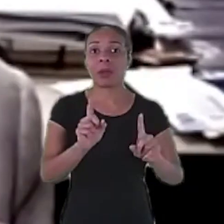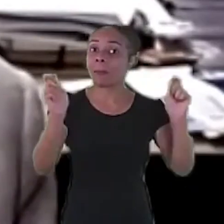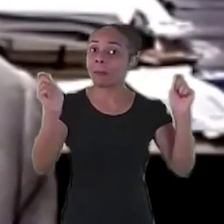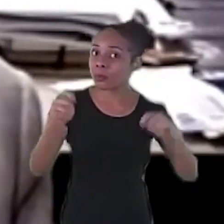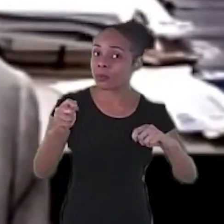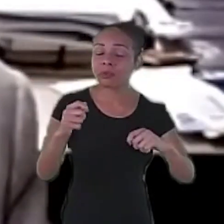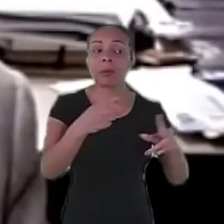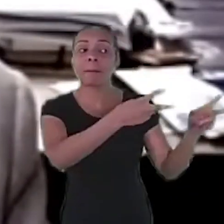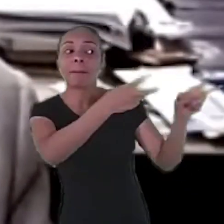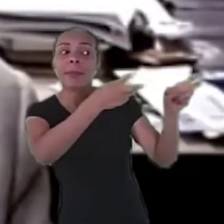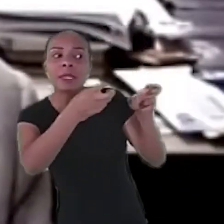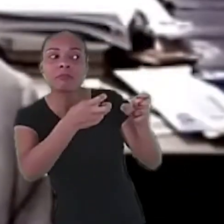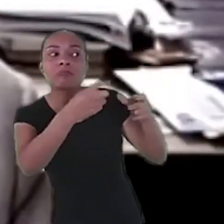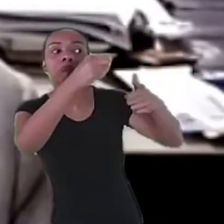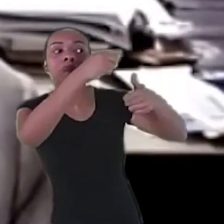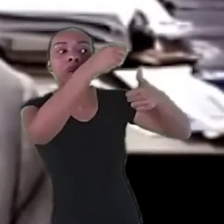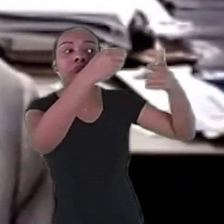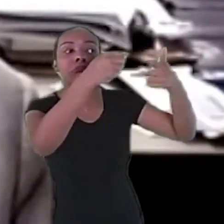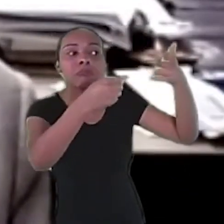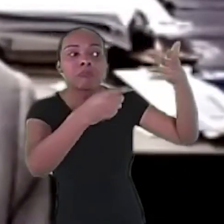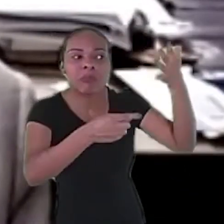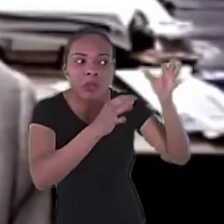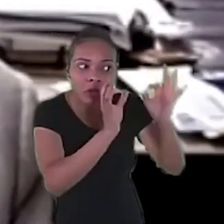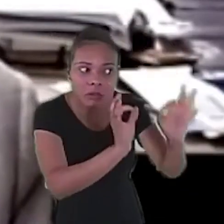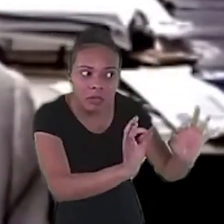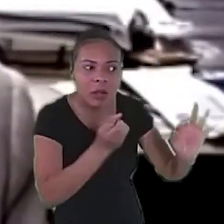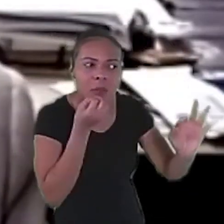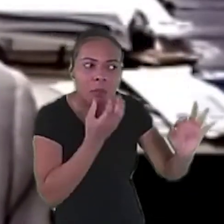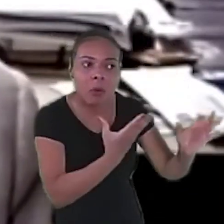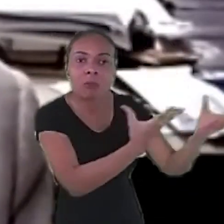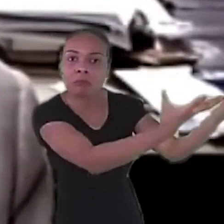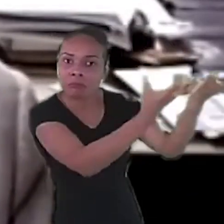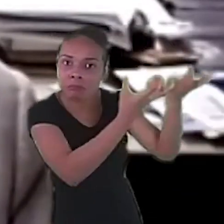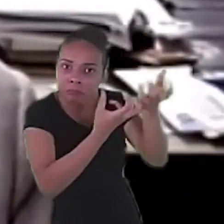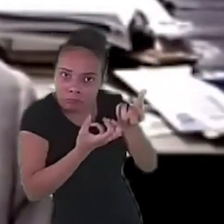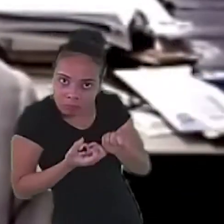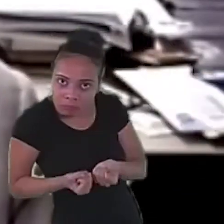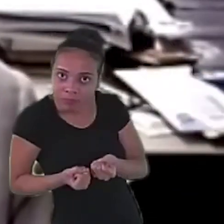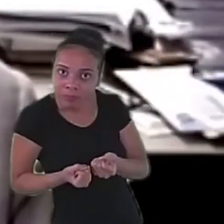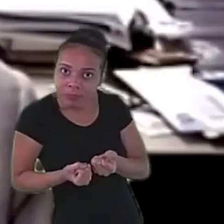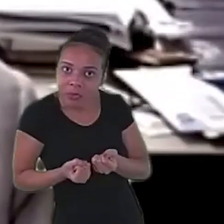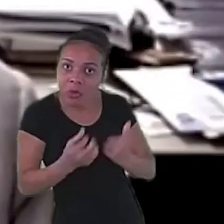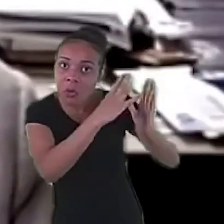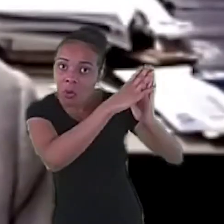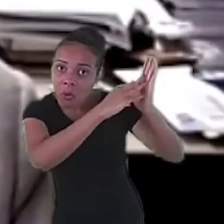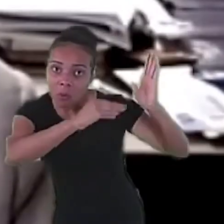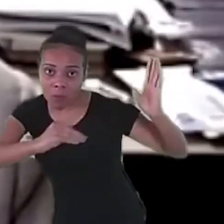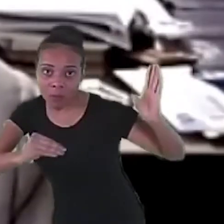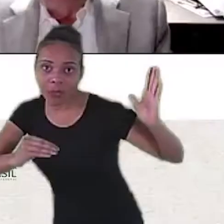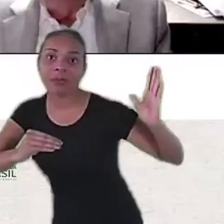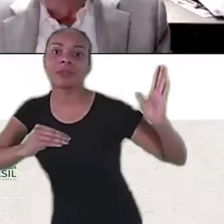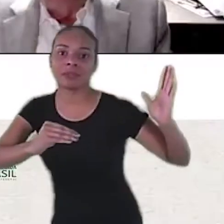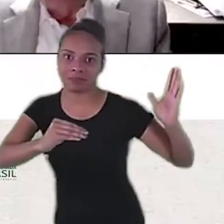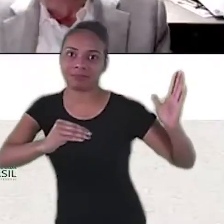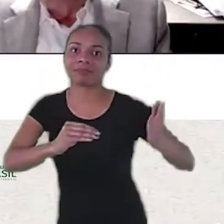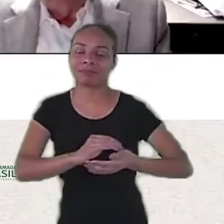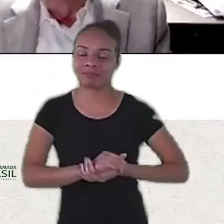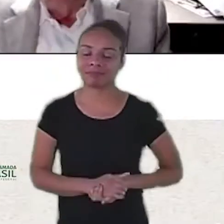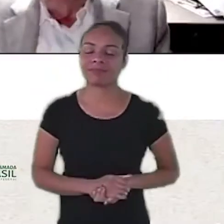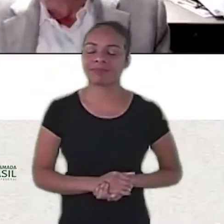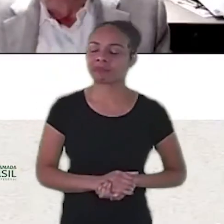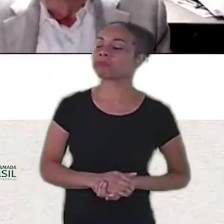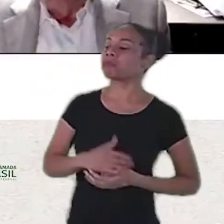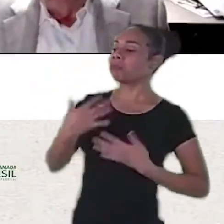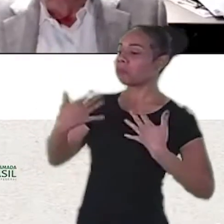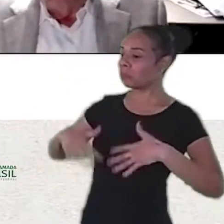essa massificação absoluta, que é um problema da globalização. Nossa Senhora, ficou tanta coisa